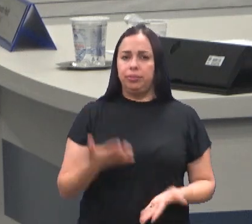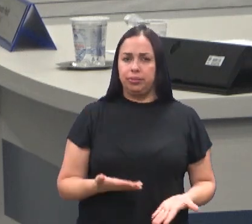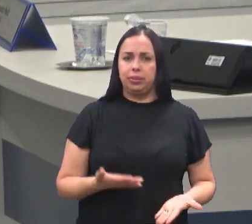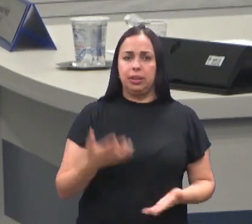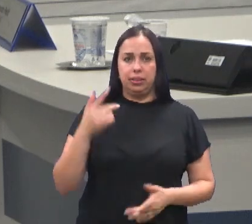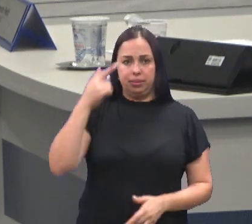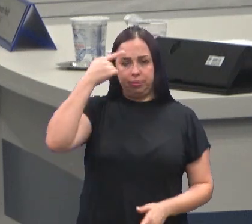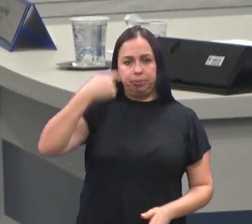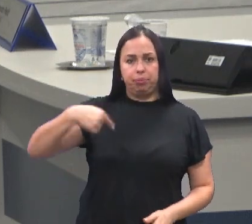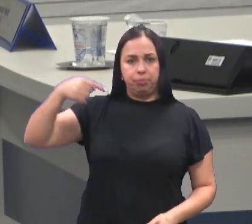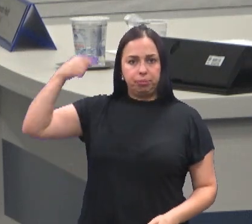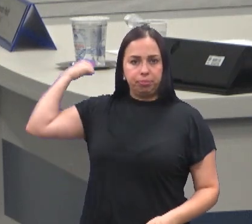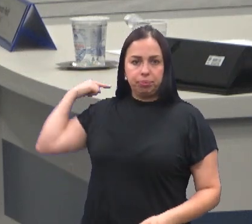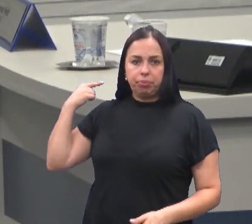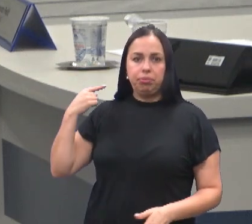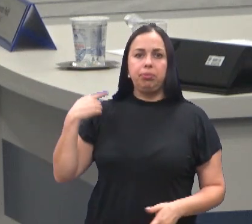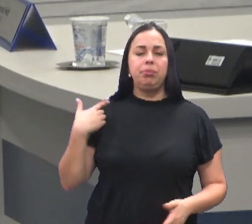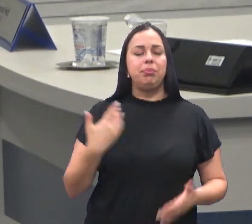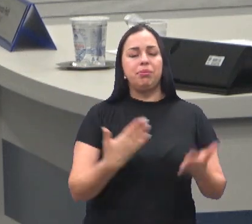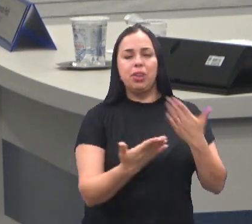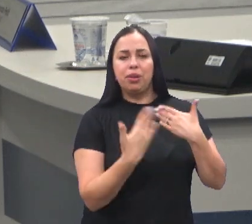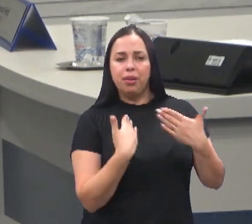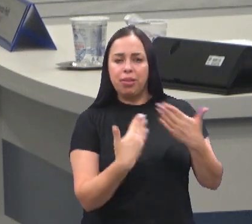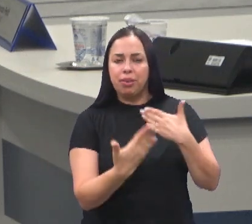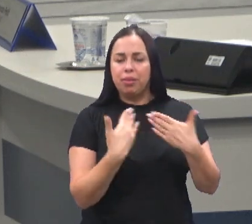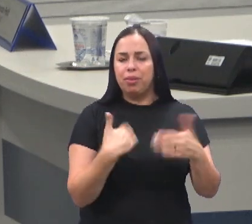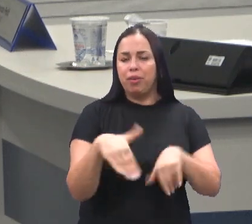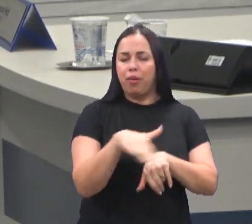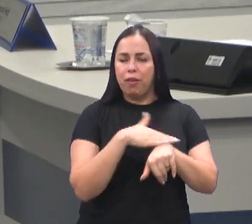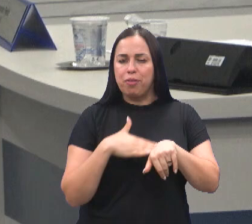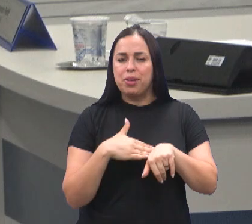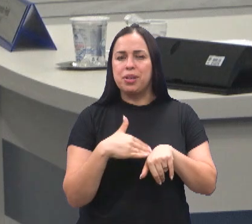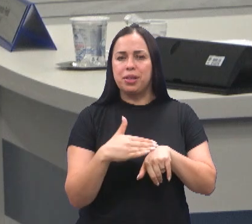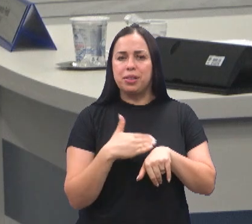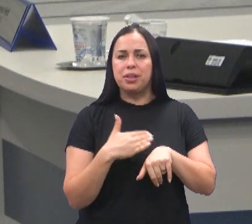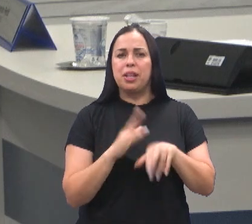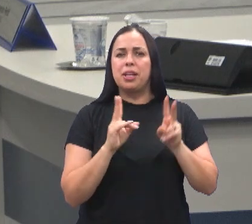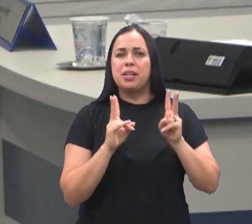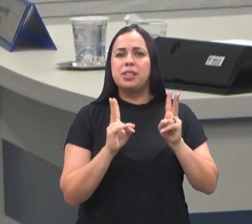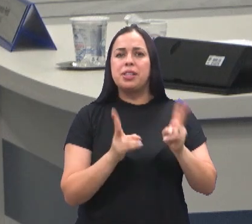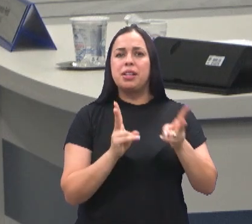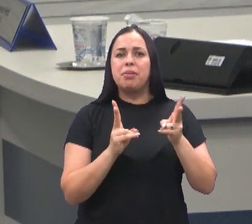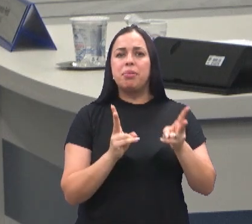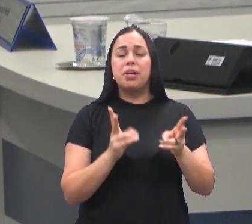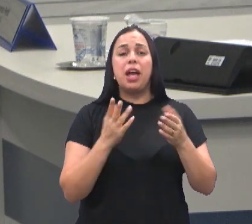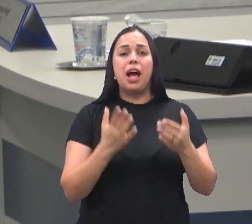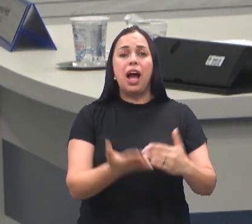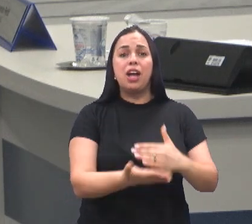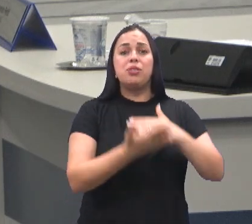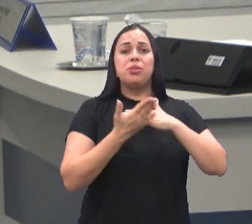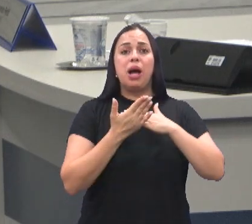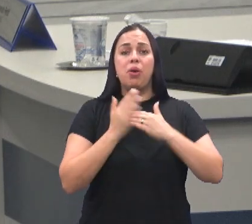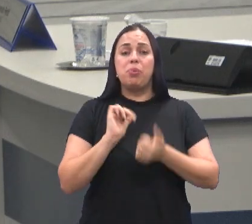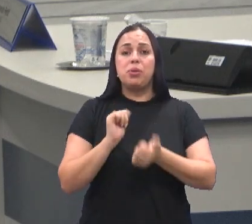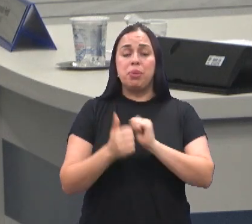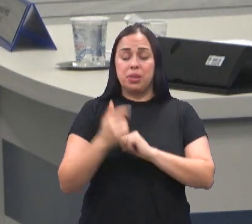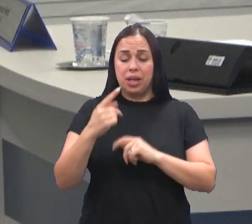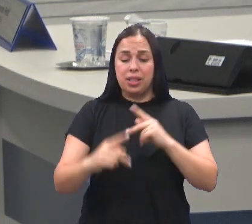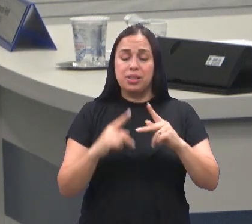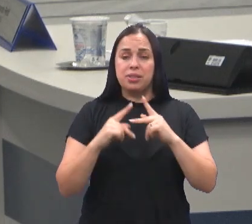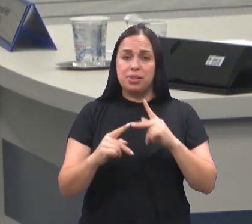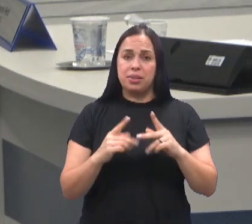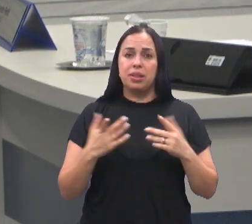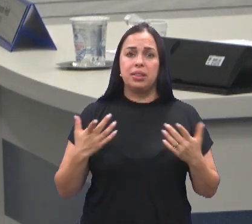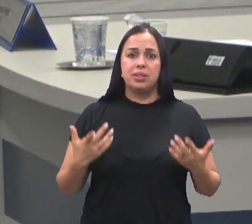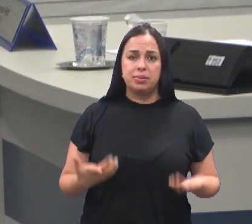tive a oportunidade de trocar umas ideias com ele. Ele sempre quer colaborar com o esporte de São José dos Campos. Então,